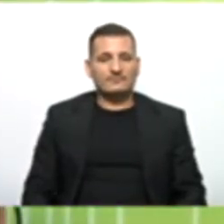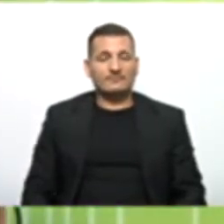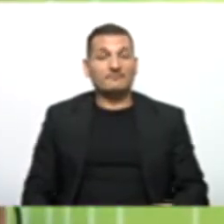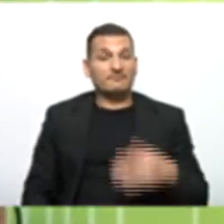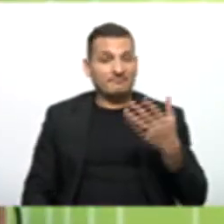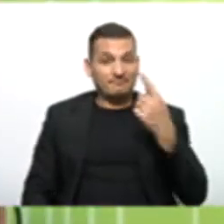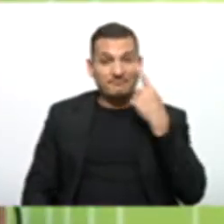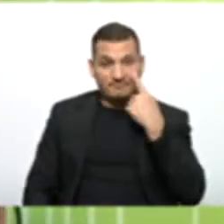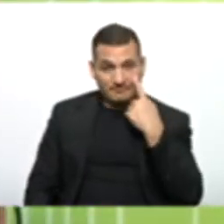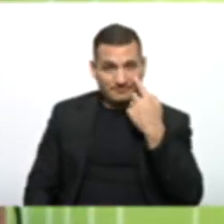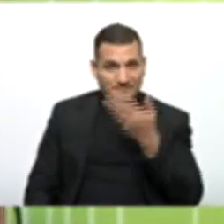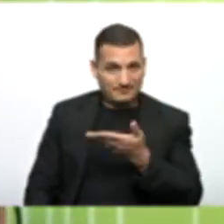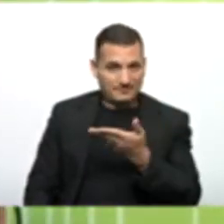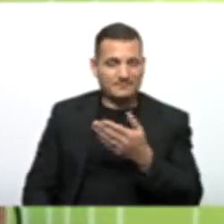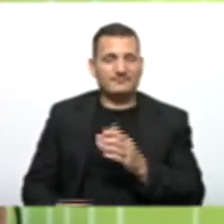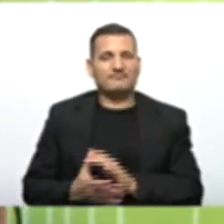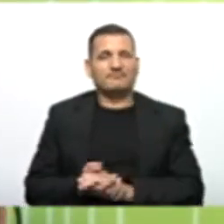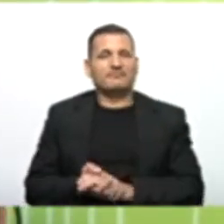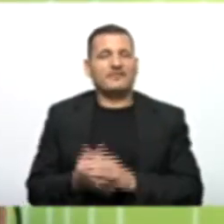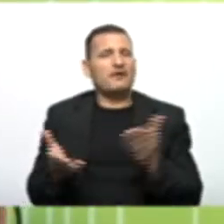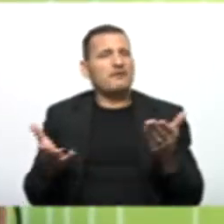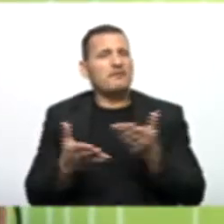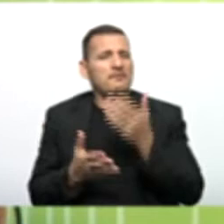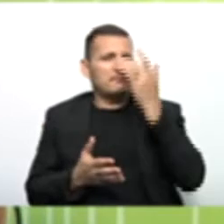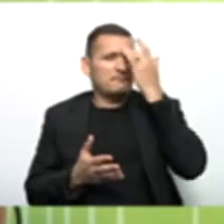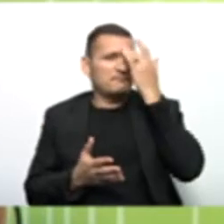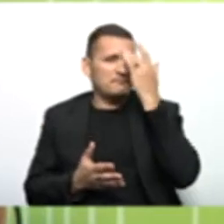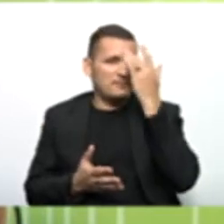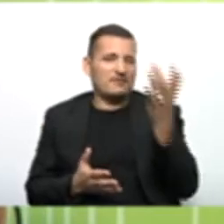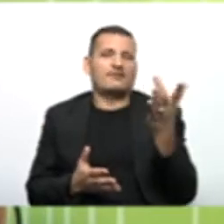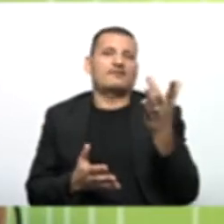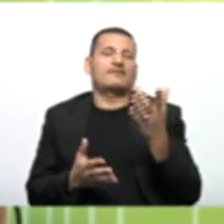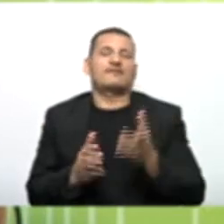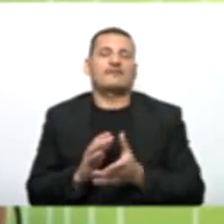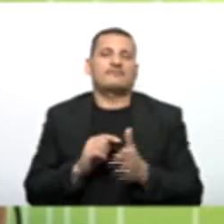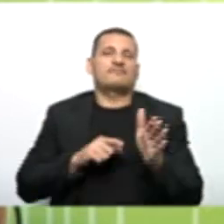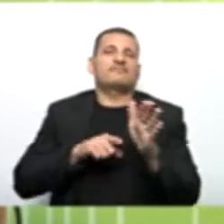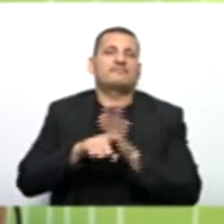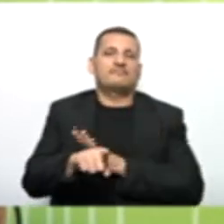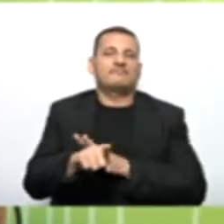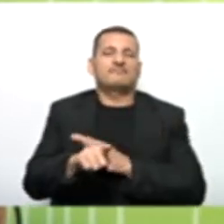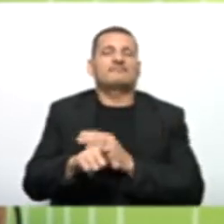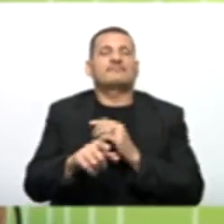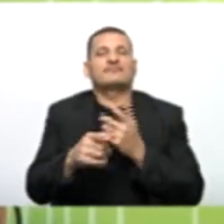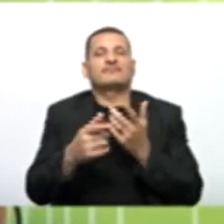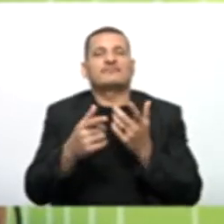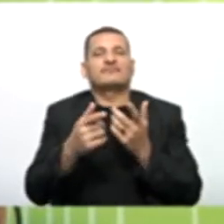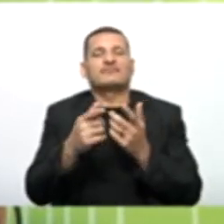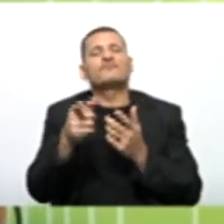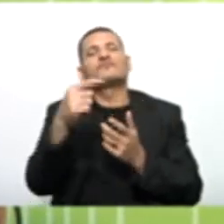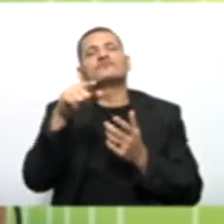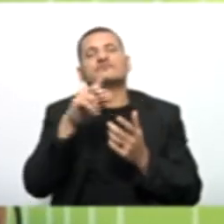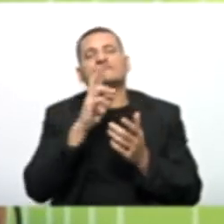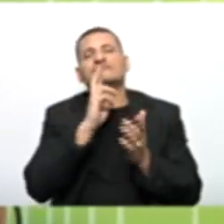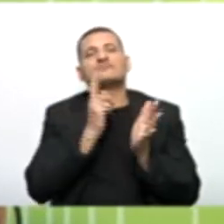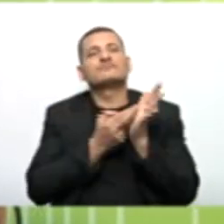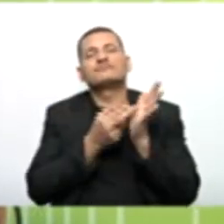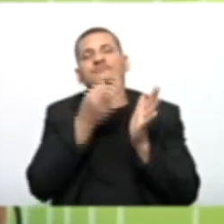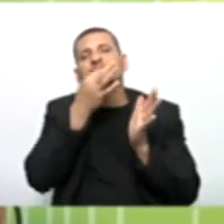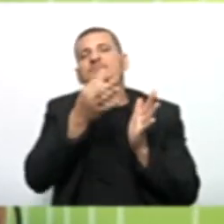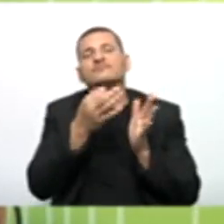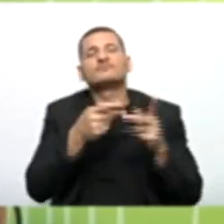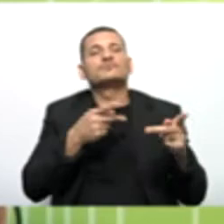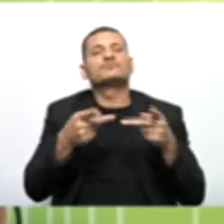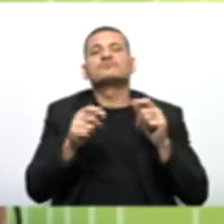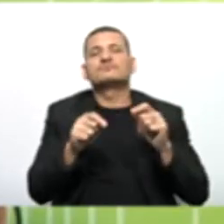Olha aí, gente, ficou fácil agora, né? Esse nosso desafio aí, a gente desafiou vocês para apresentar aí para o professor Ademar o que é projeto.